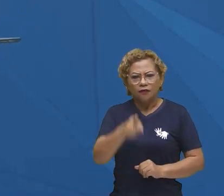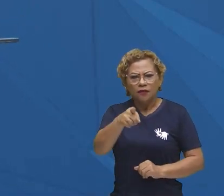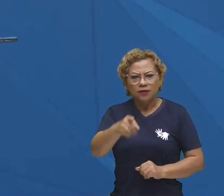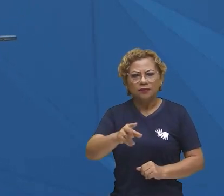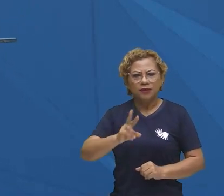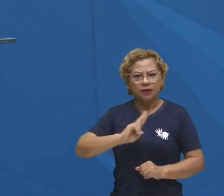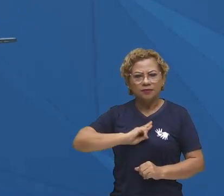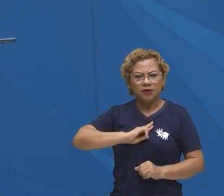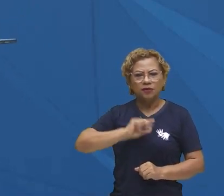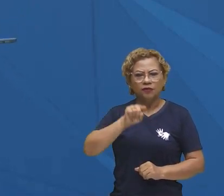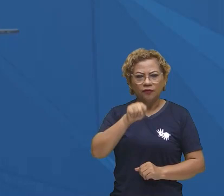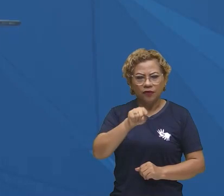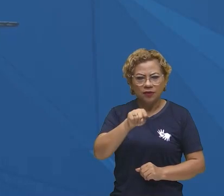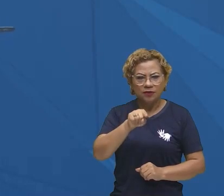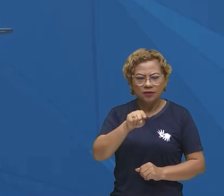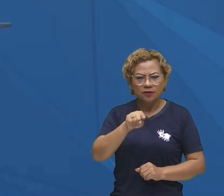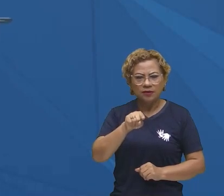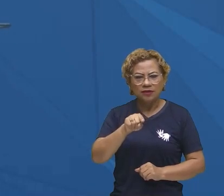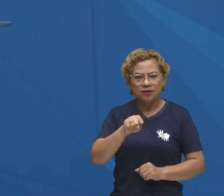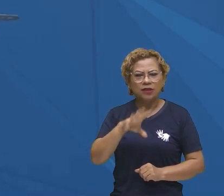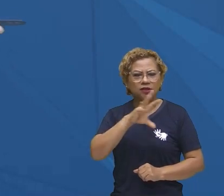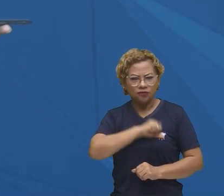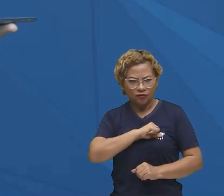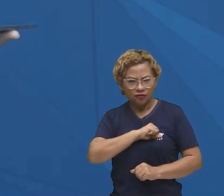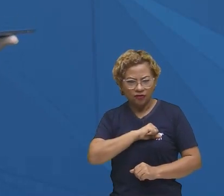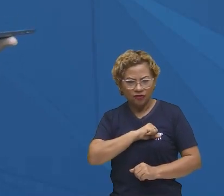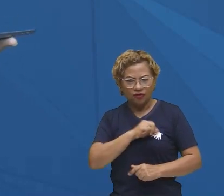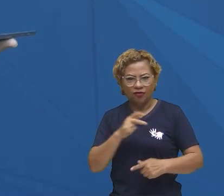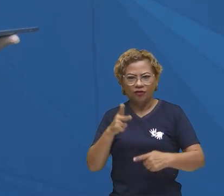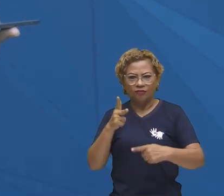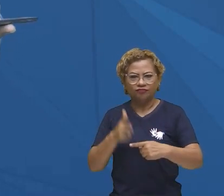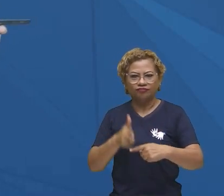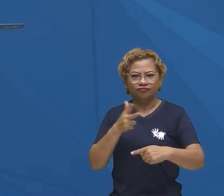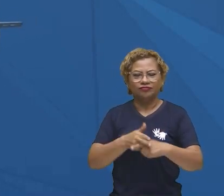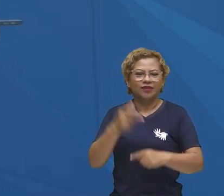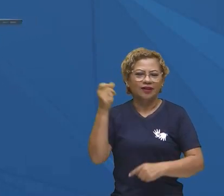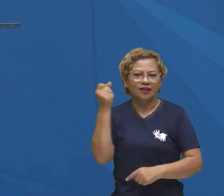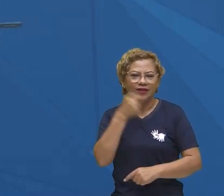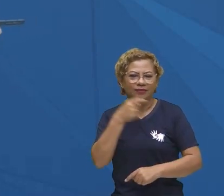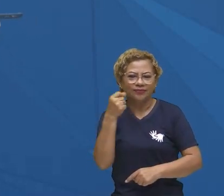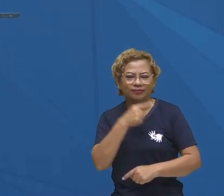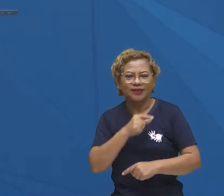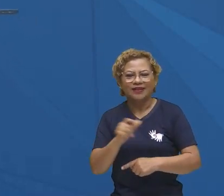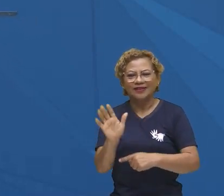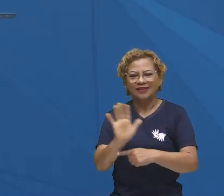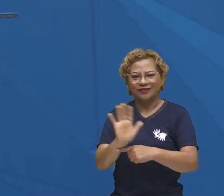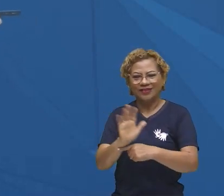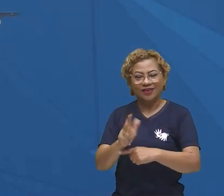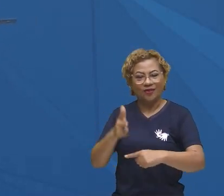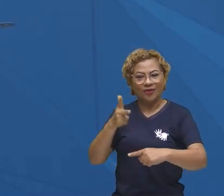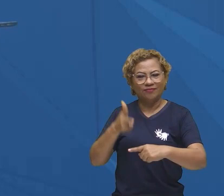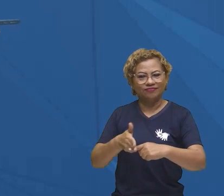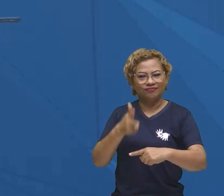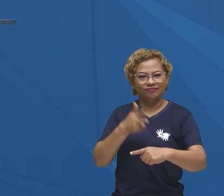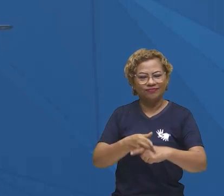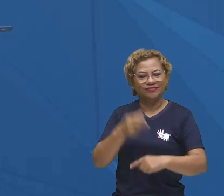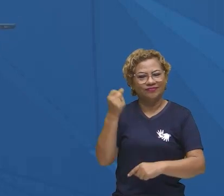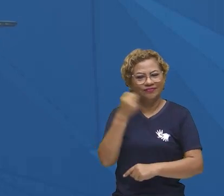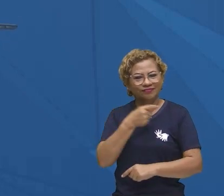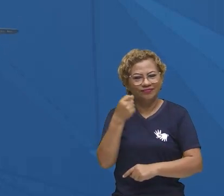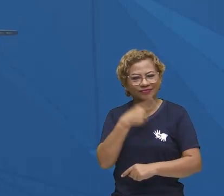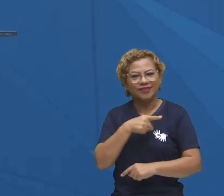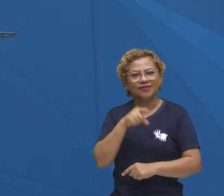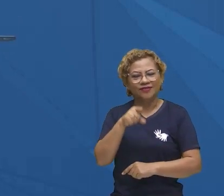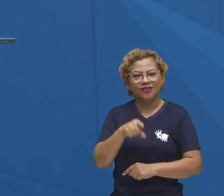você acessa um tipo de série, você gosta de séries de comédia, mais opções de séries de comédia vai aparecendo